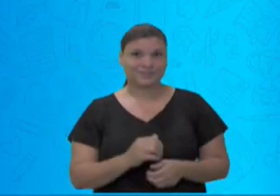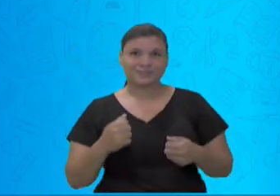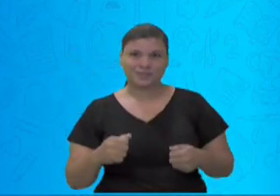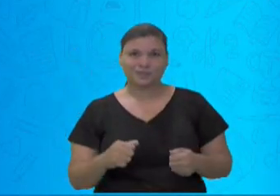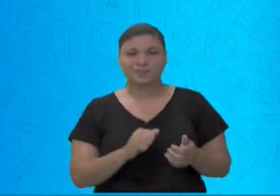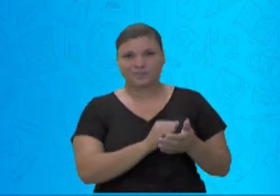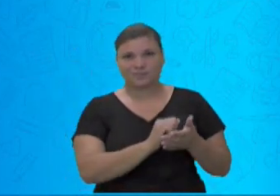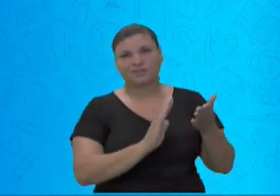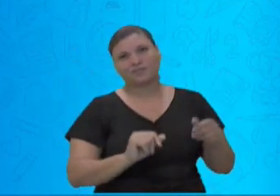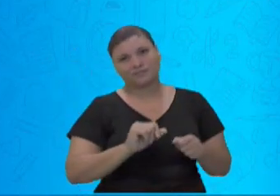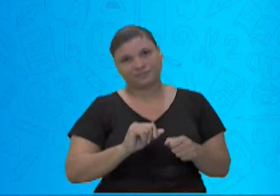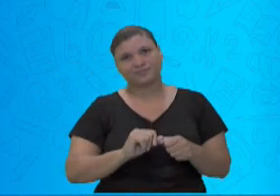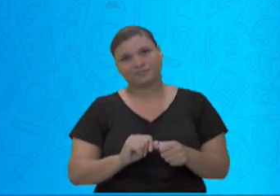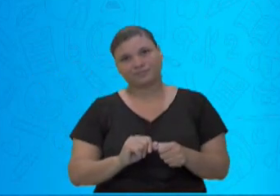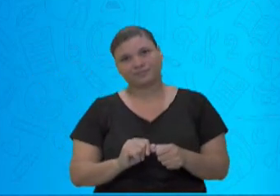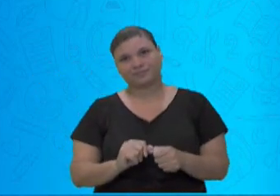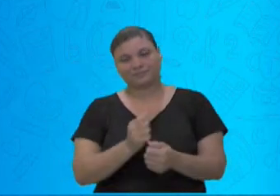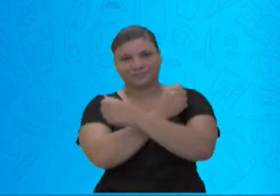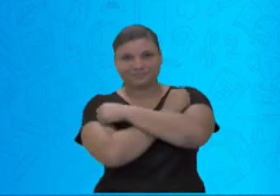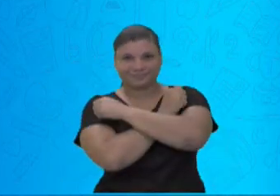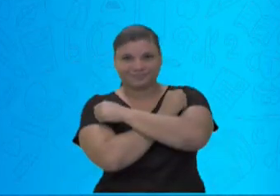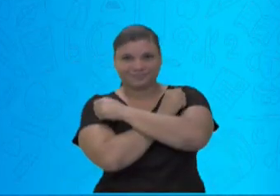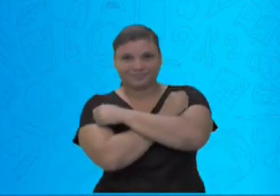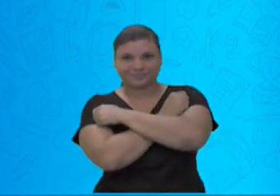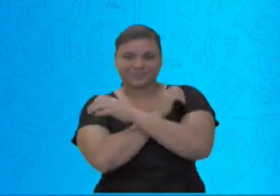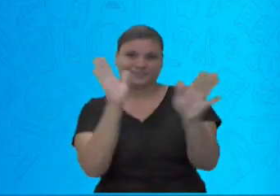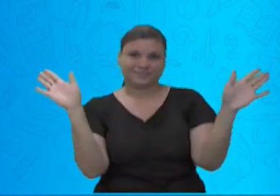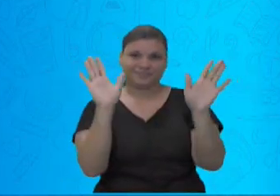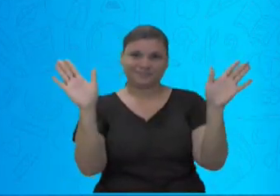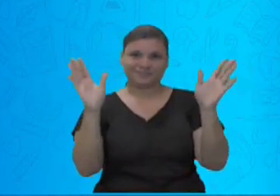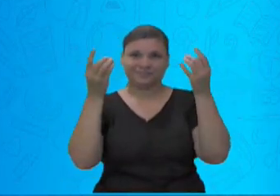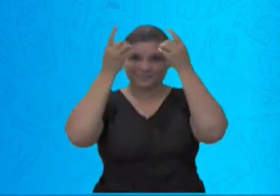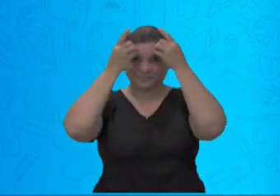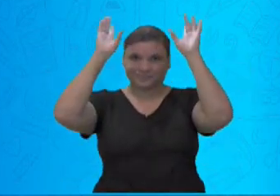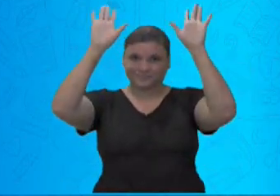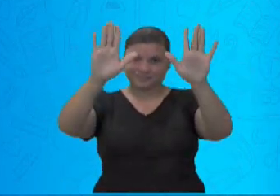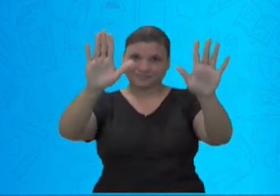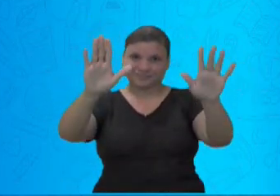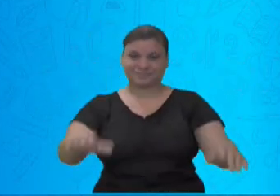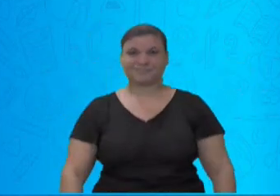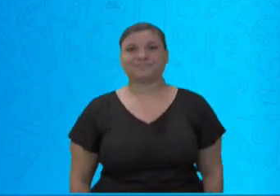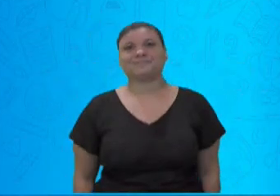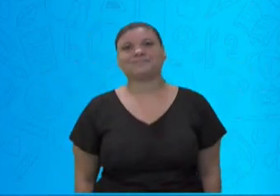realizar as atividades. Um abraço, fiquem com Deus e até a próxima!